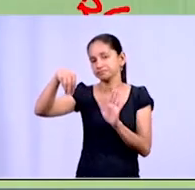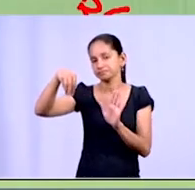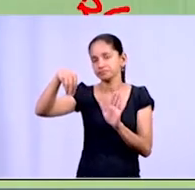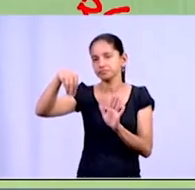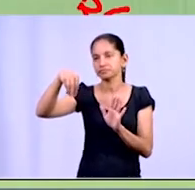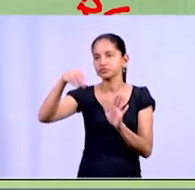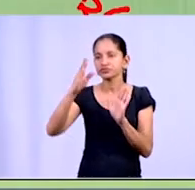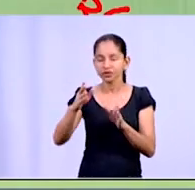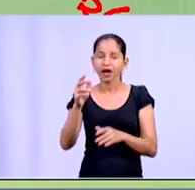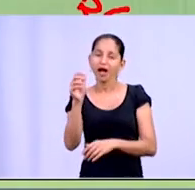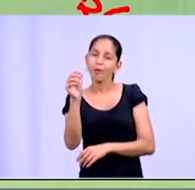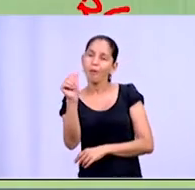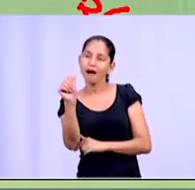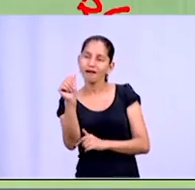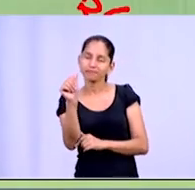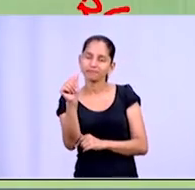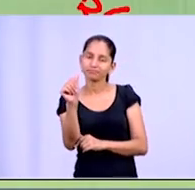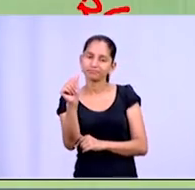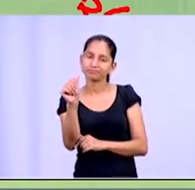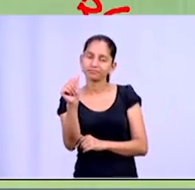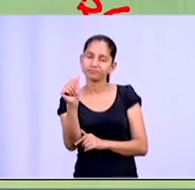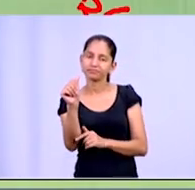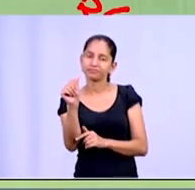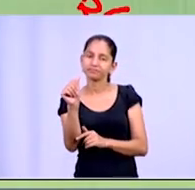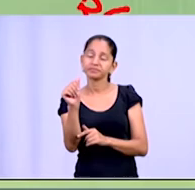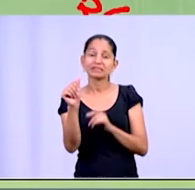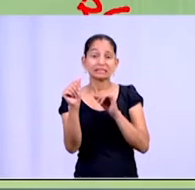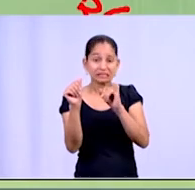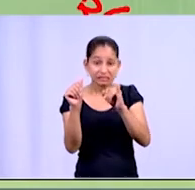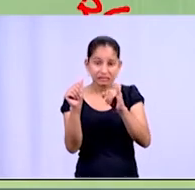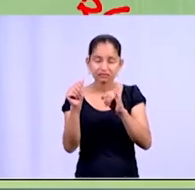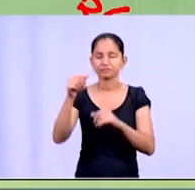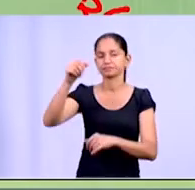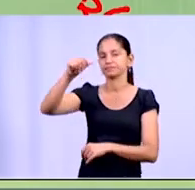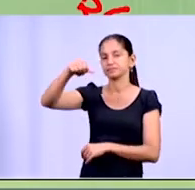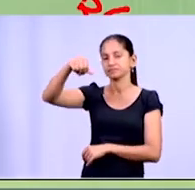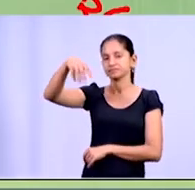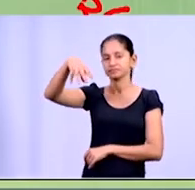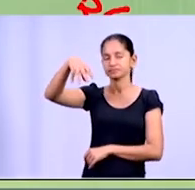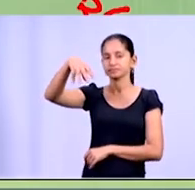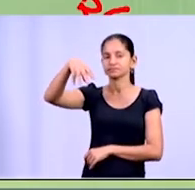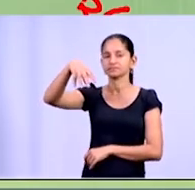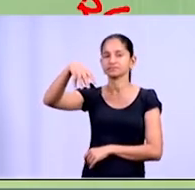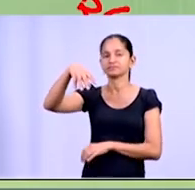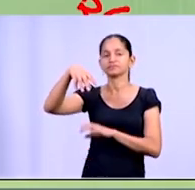Opa, ela significa o A. Agora, se eu ligar ela,